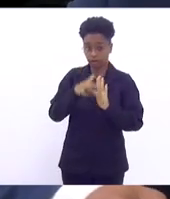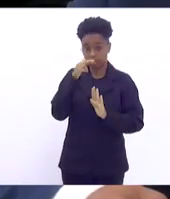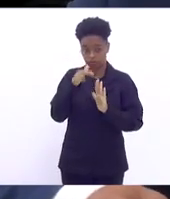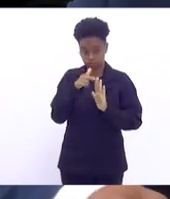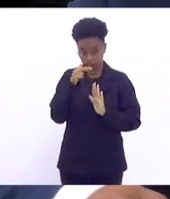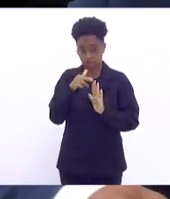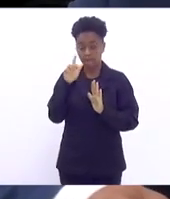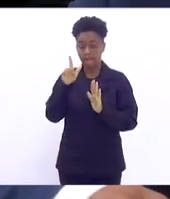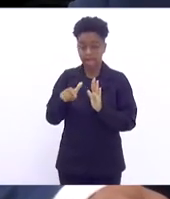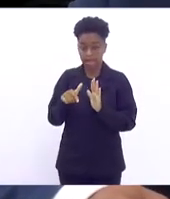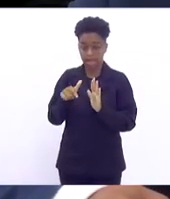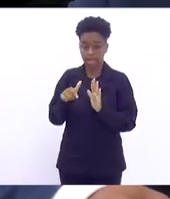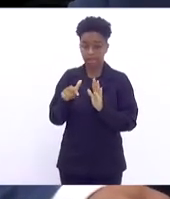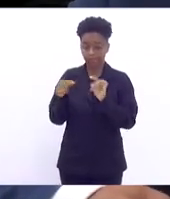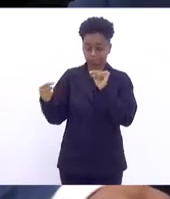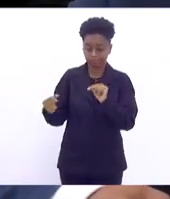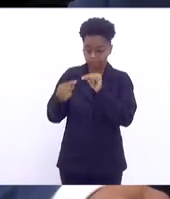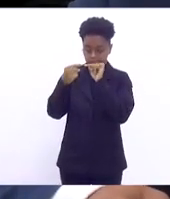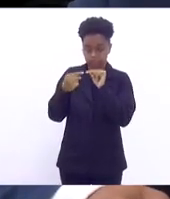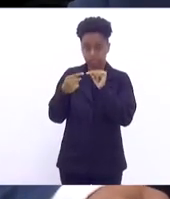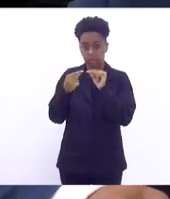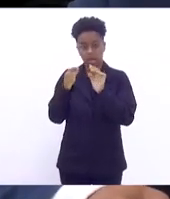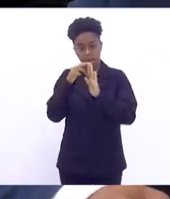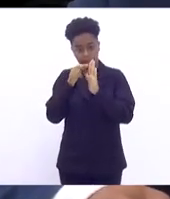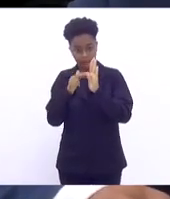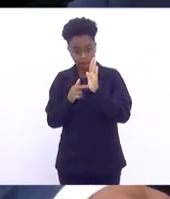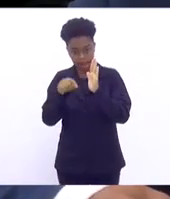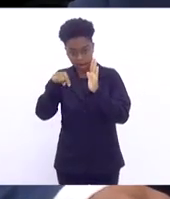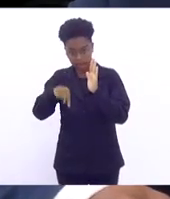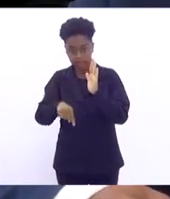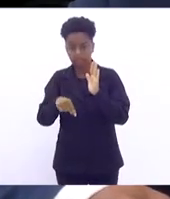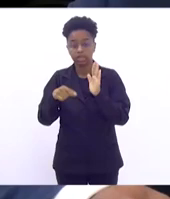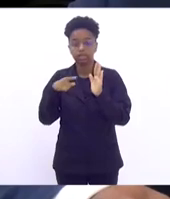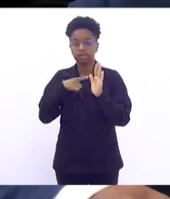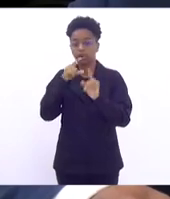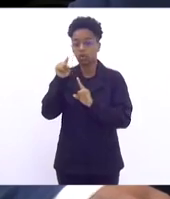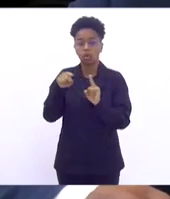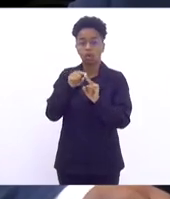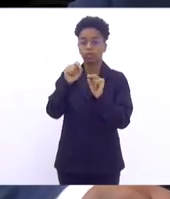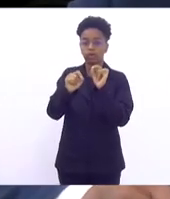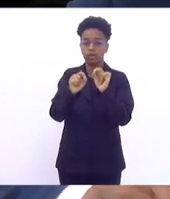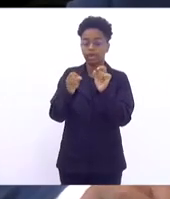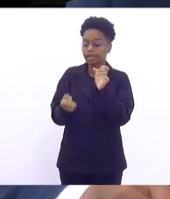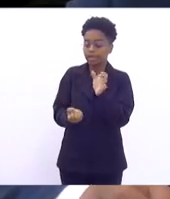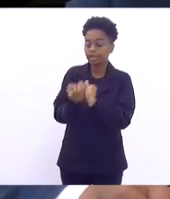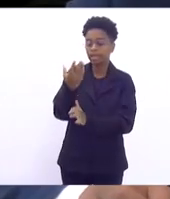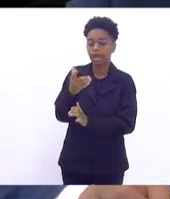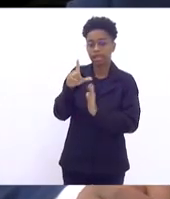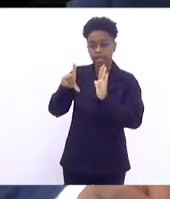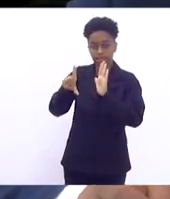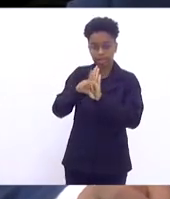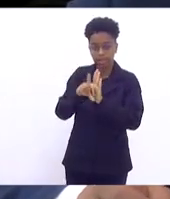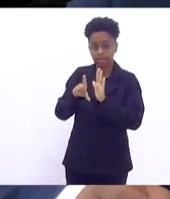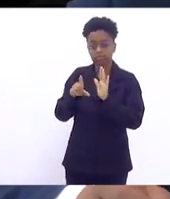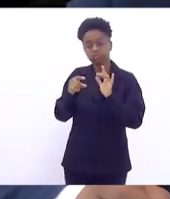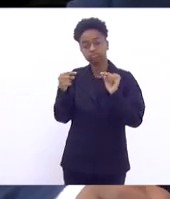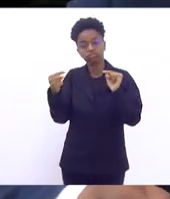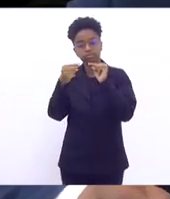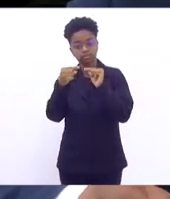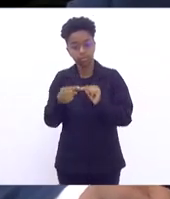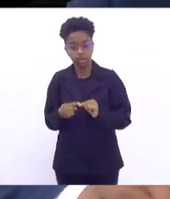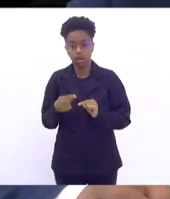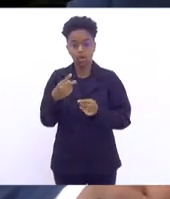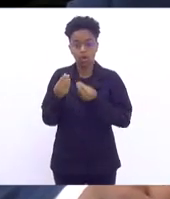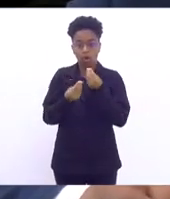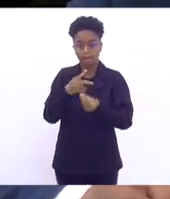que é um dispositivo regimental é destinado a regular com eficácia de lei ordinária matéria de competência privativa